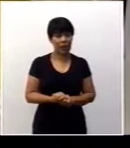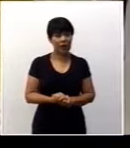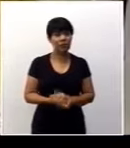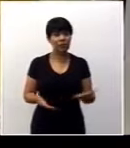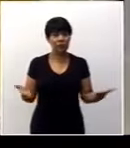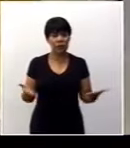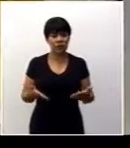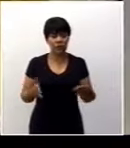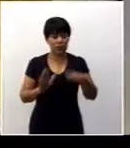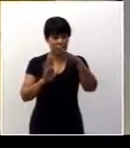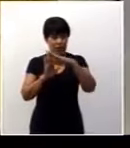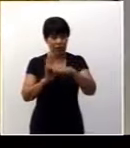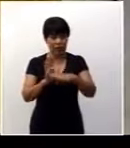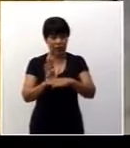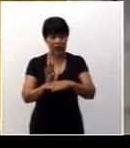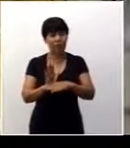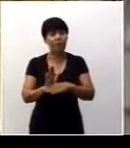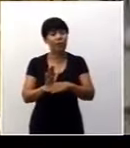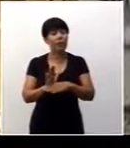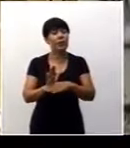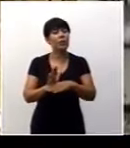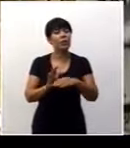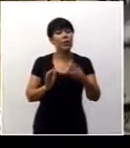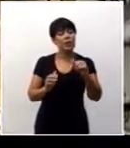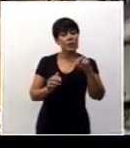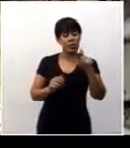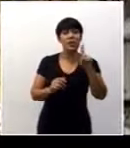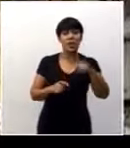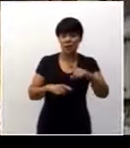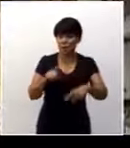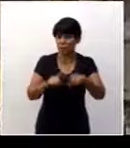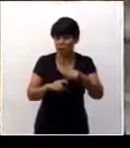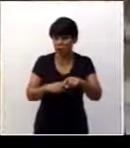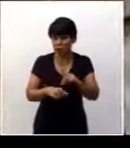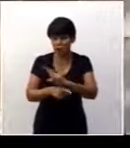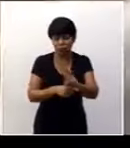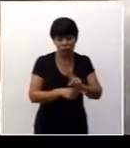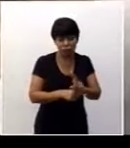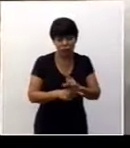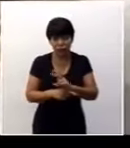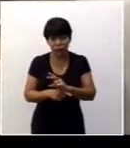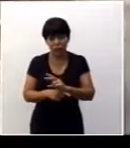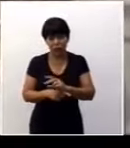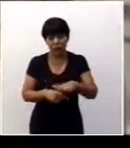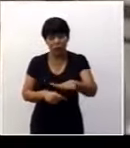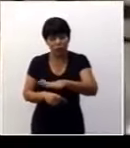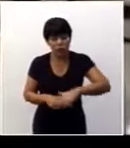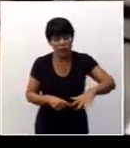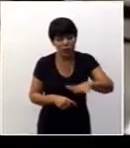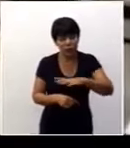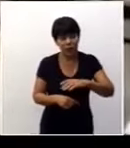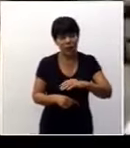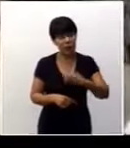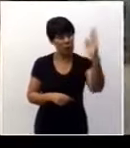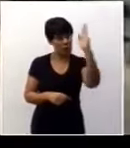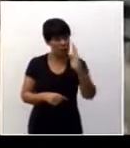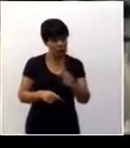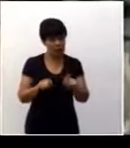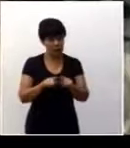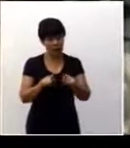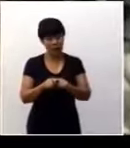Hoje, o programa Sibers é uma poderosa ferramenta para monitorar os imensos territórios do Brasil e da China com